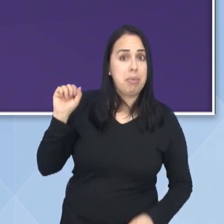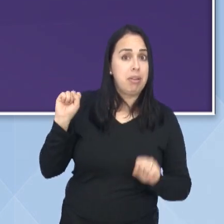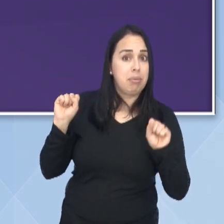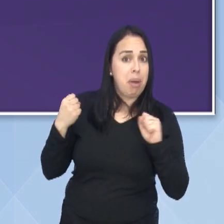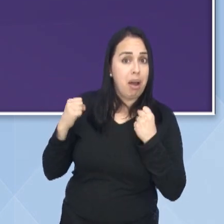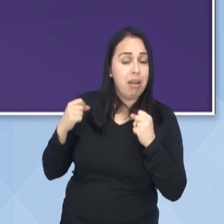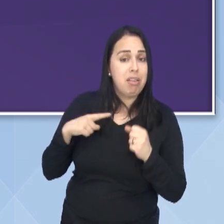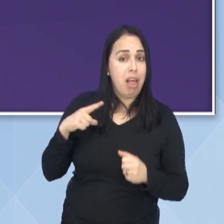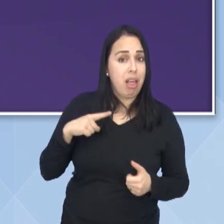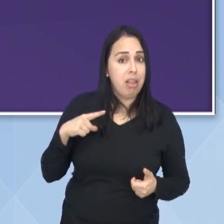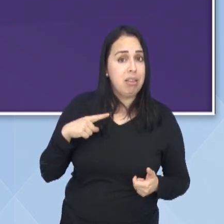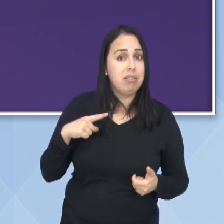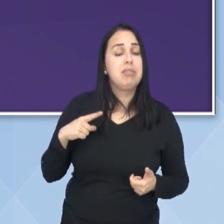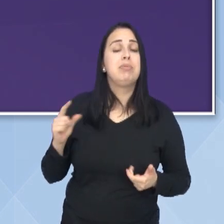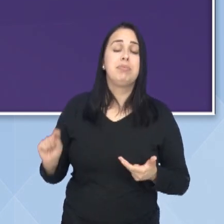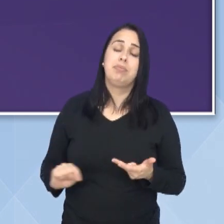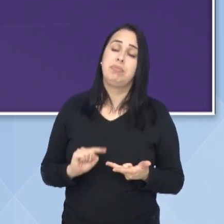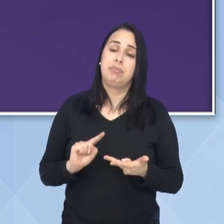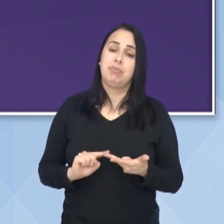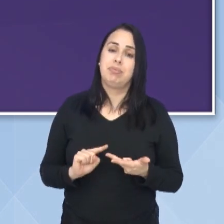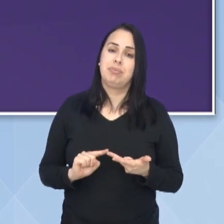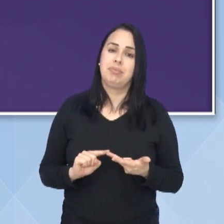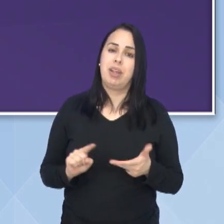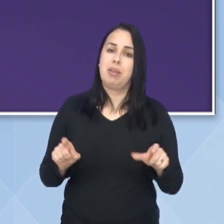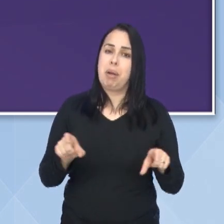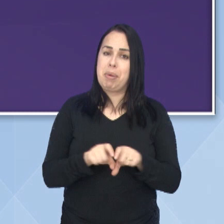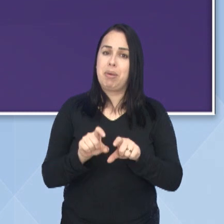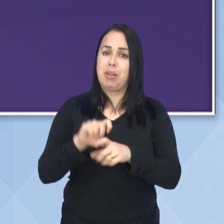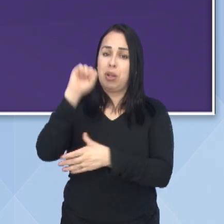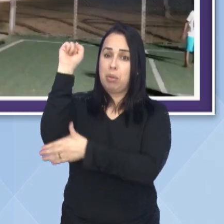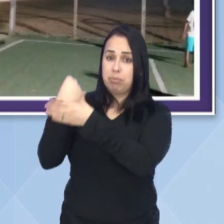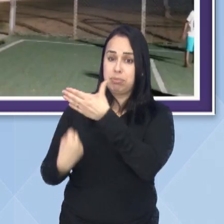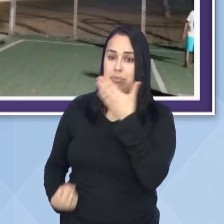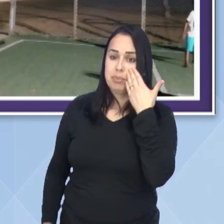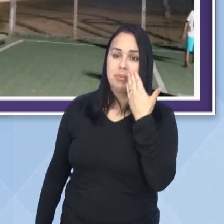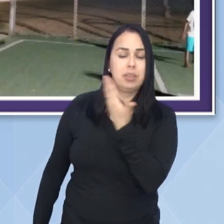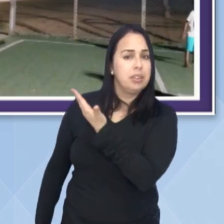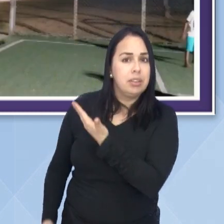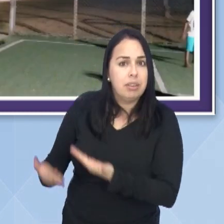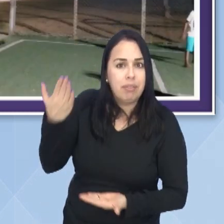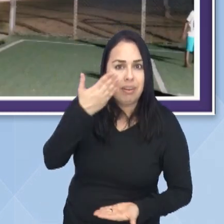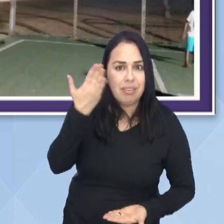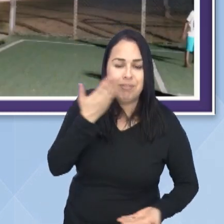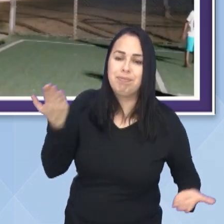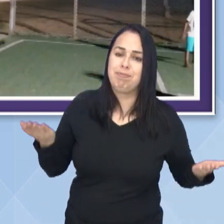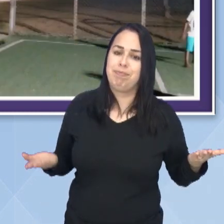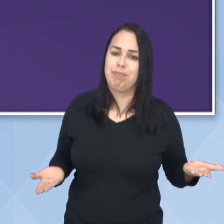academia, ao ar livre, onde tem a quadra de basquete, está aí. Vocês estão vendo?